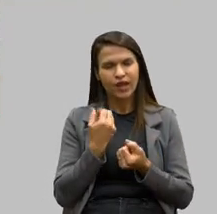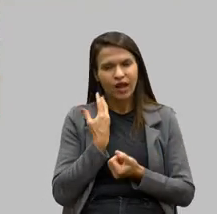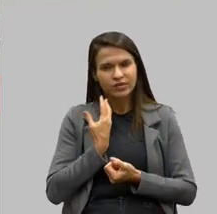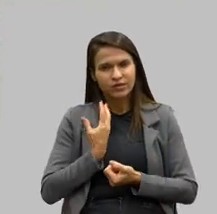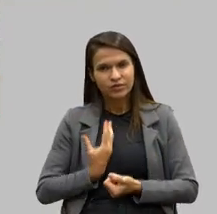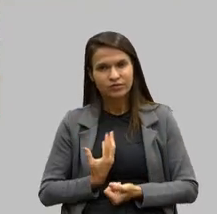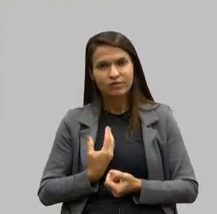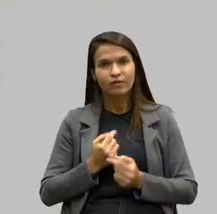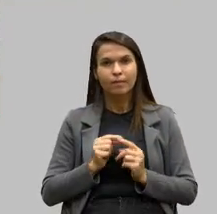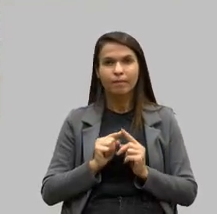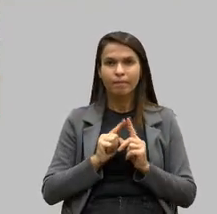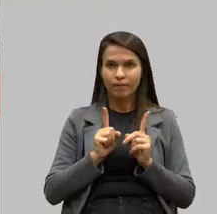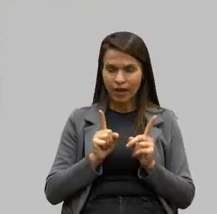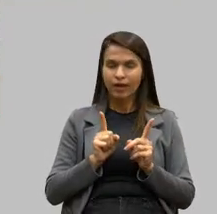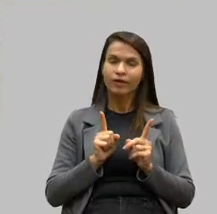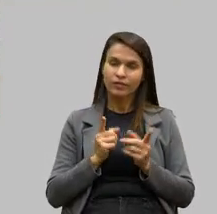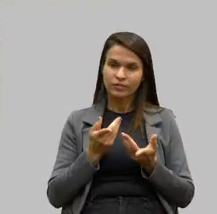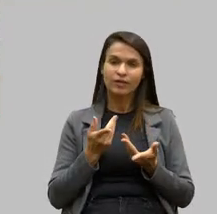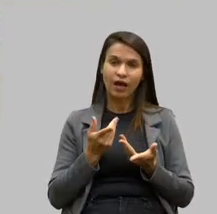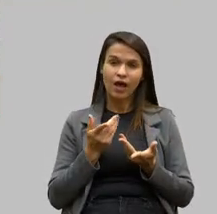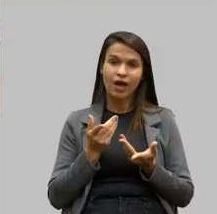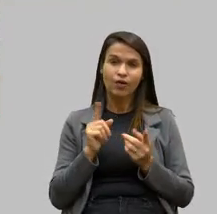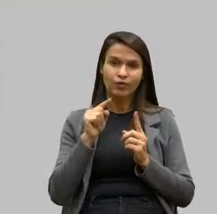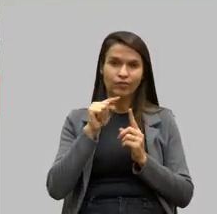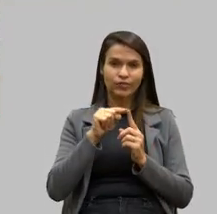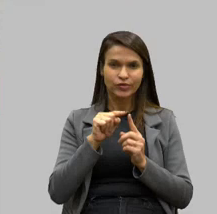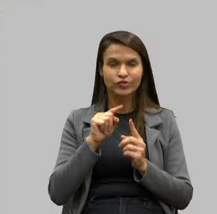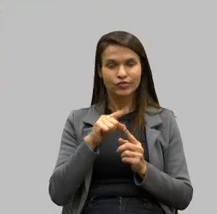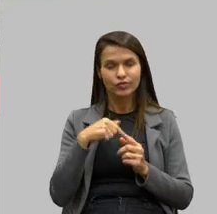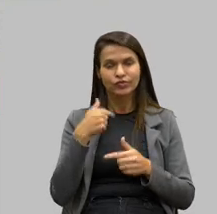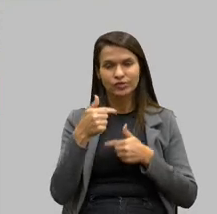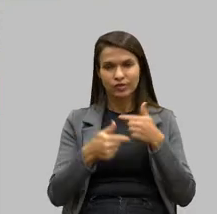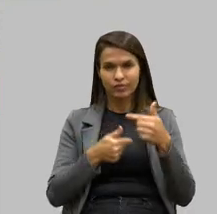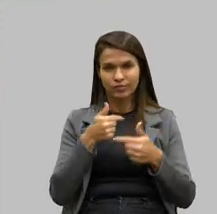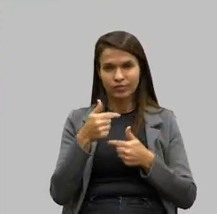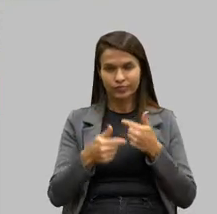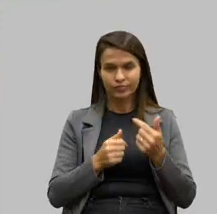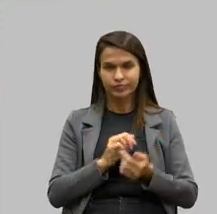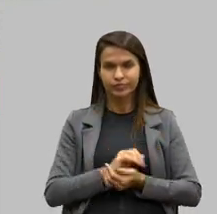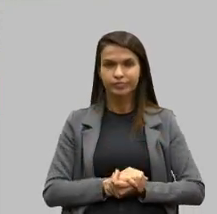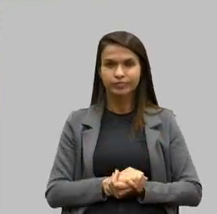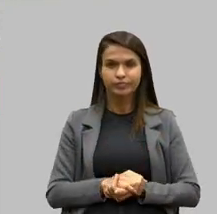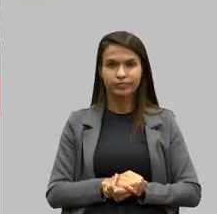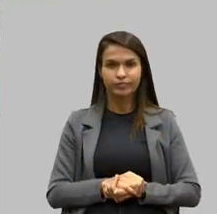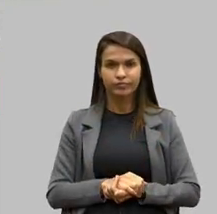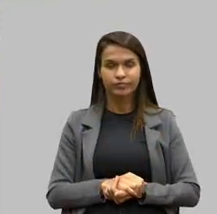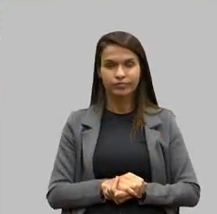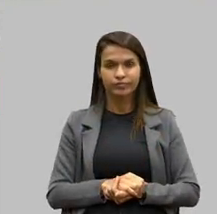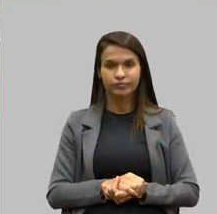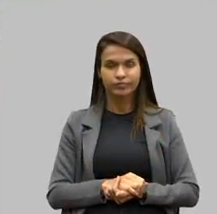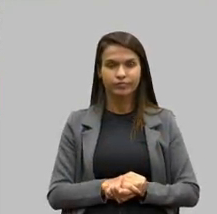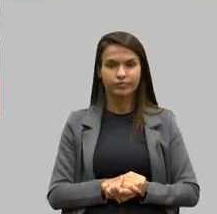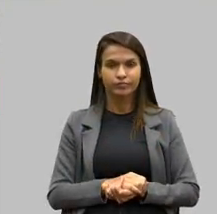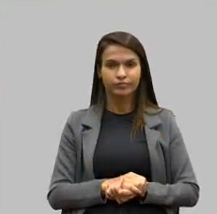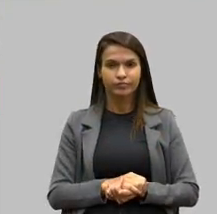faz parte do nosso dia a e do nosso trabalho. Secretário,